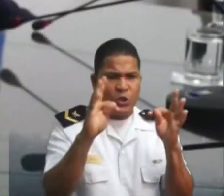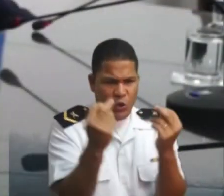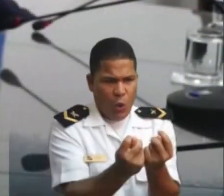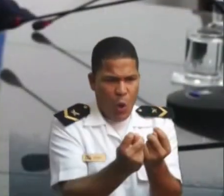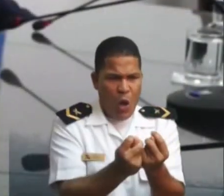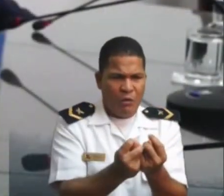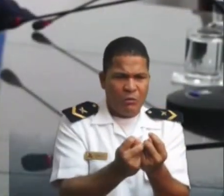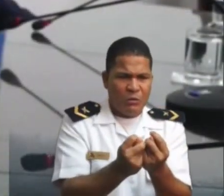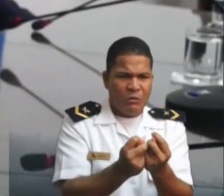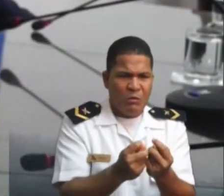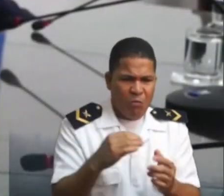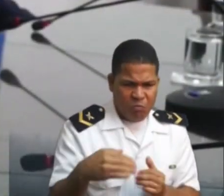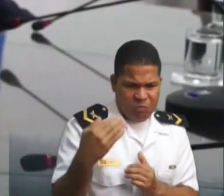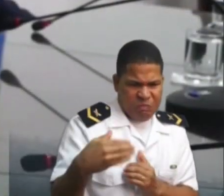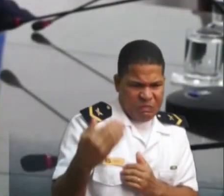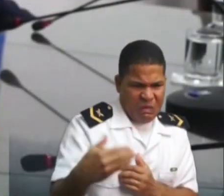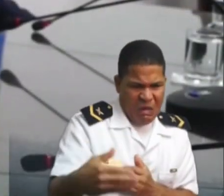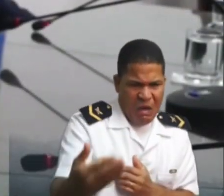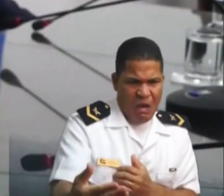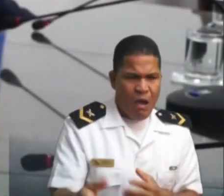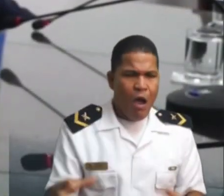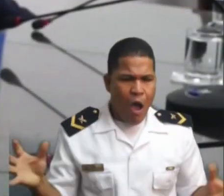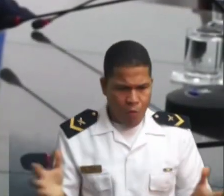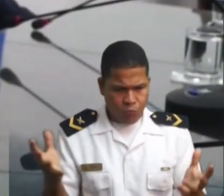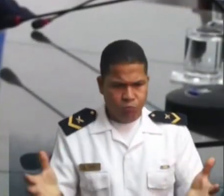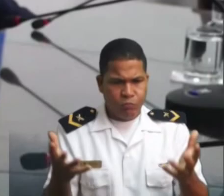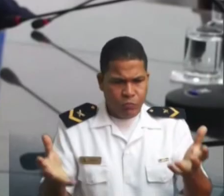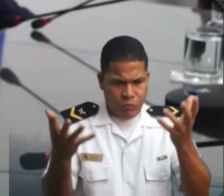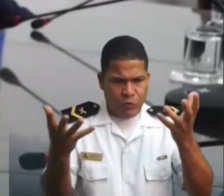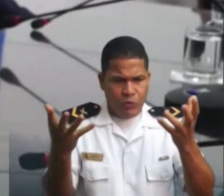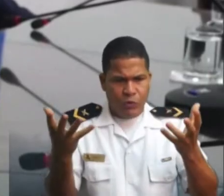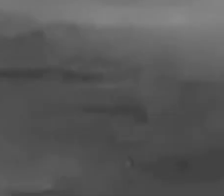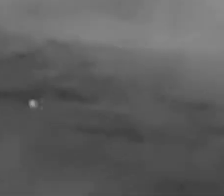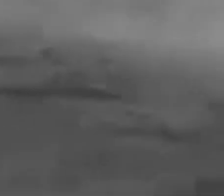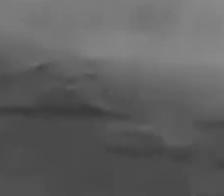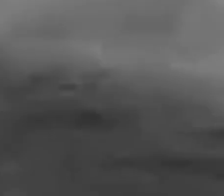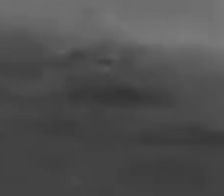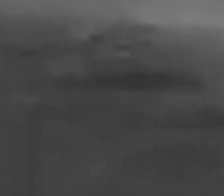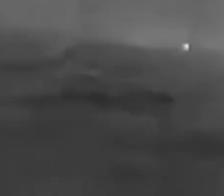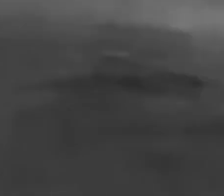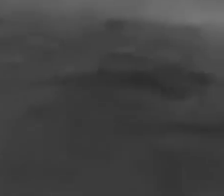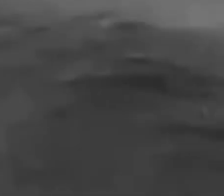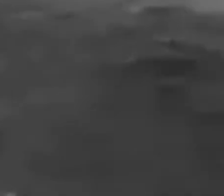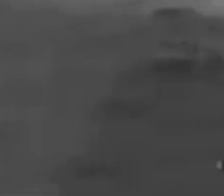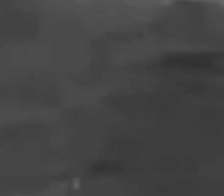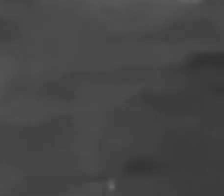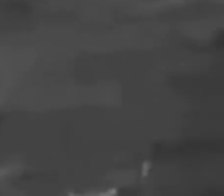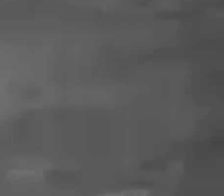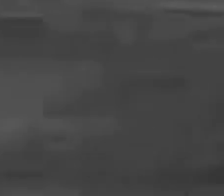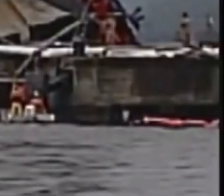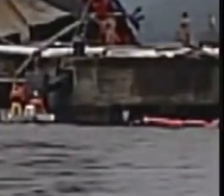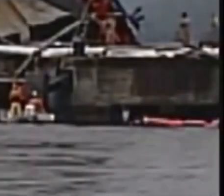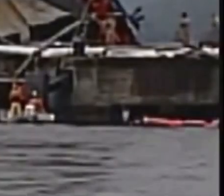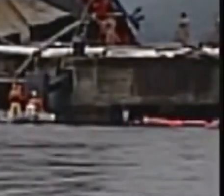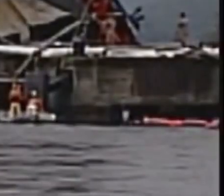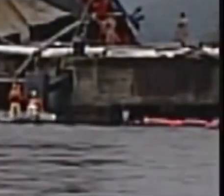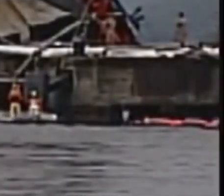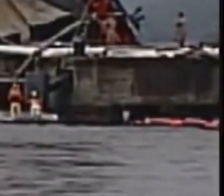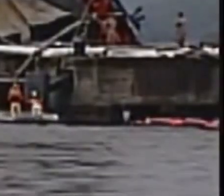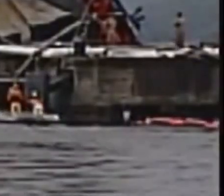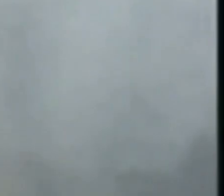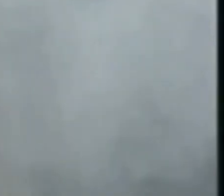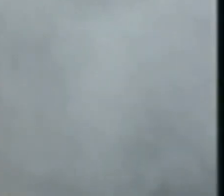décadas, contribuíram para a consolidação deste tribunal. Uma das atribuições do Tribunal Marítimo é julgar